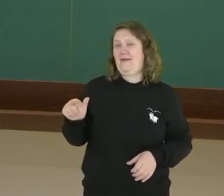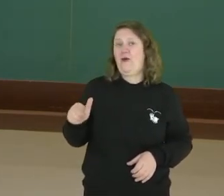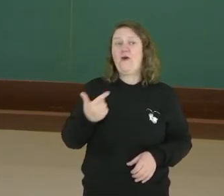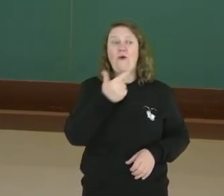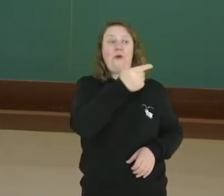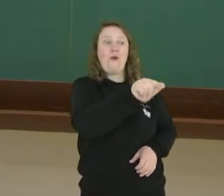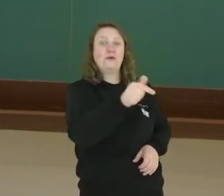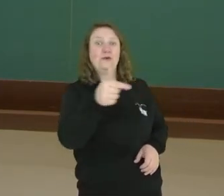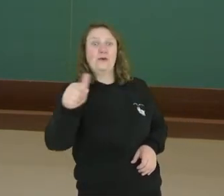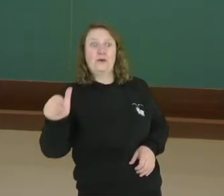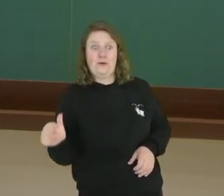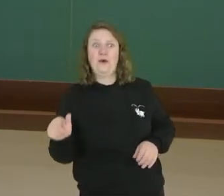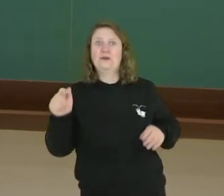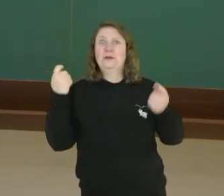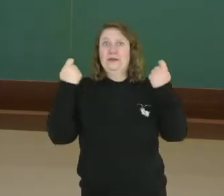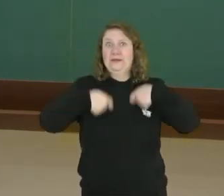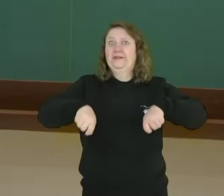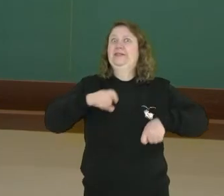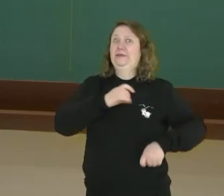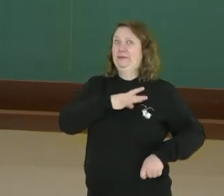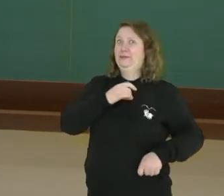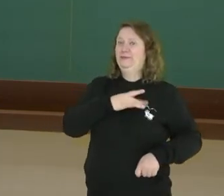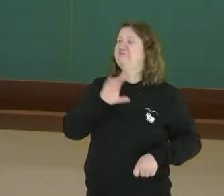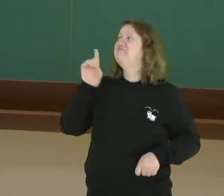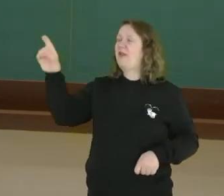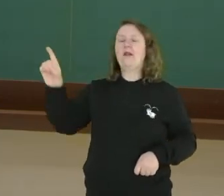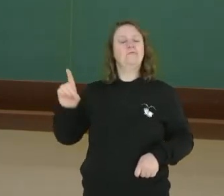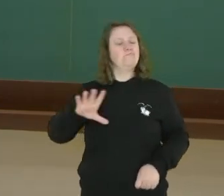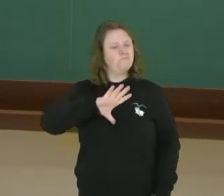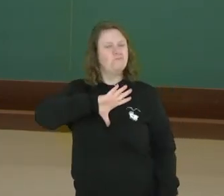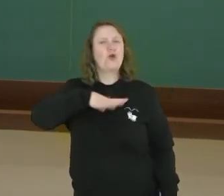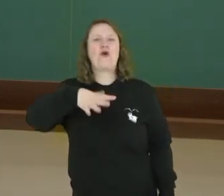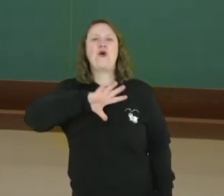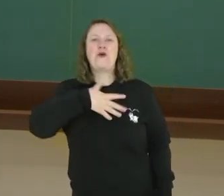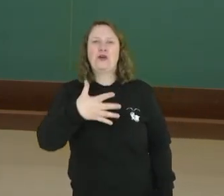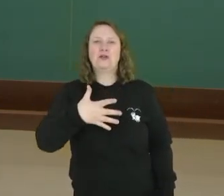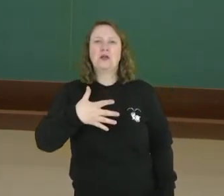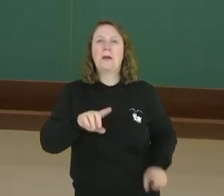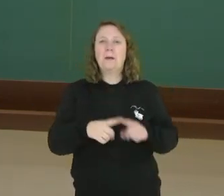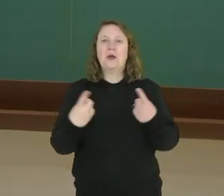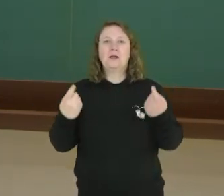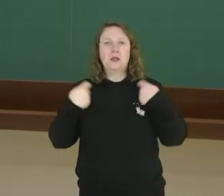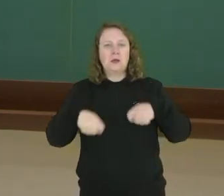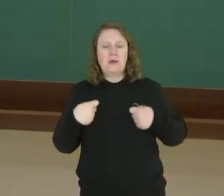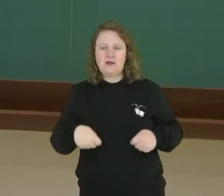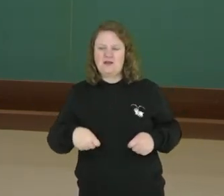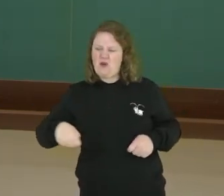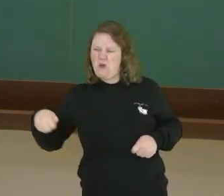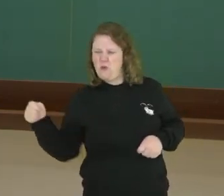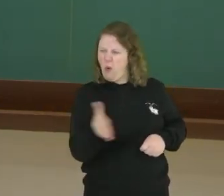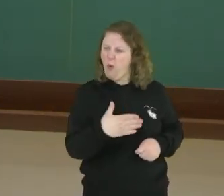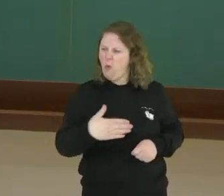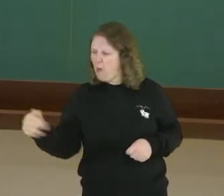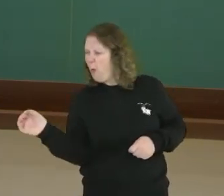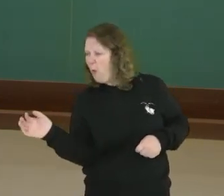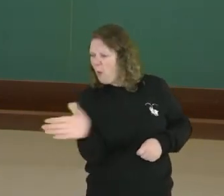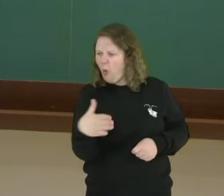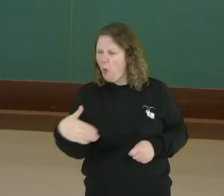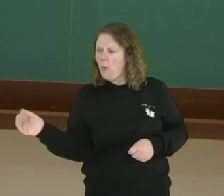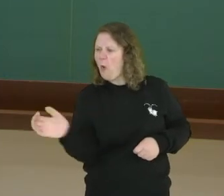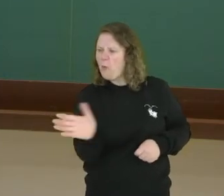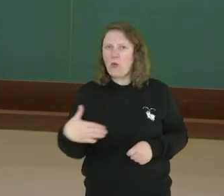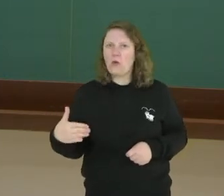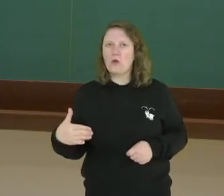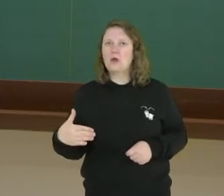ser defendidos dele, mas em alguma situação, em algum momento, ele vai precisar de defesa e ele se utiliza dessa longa